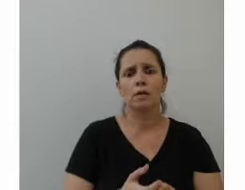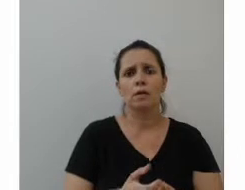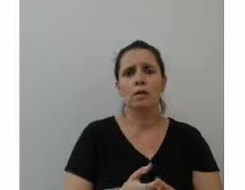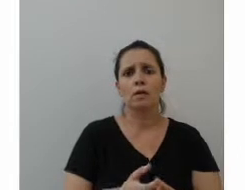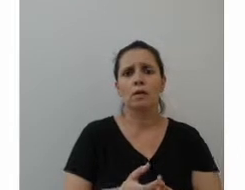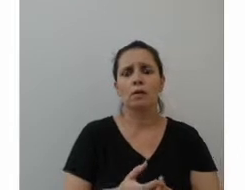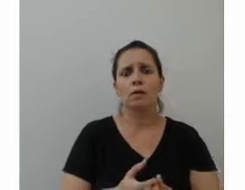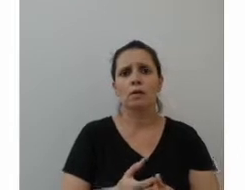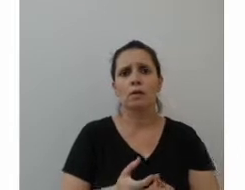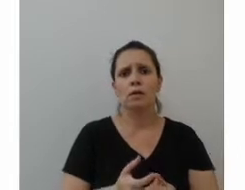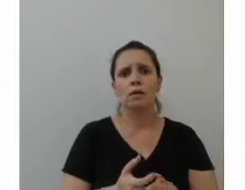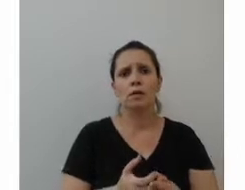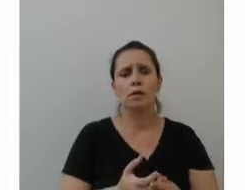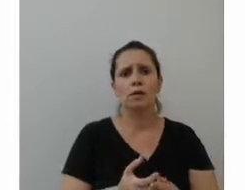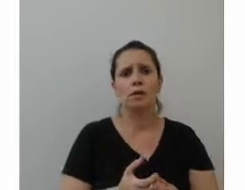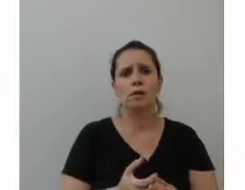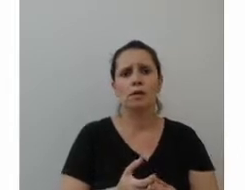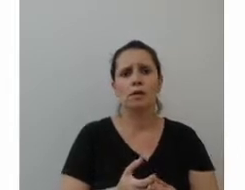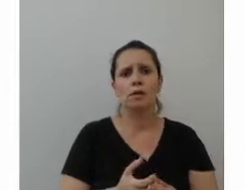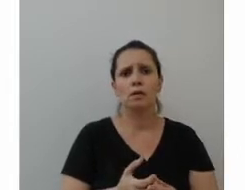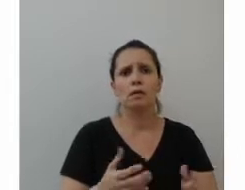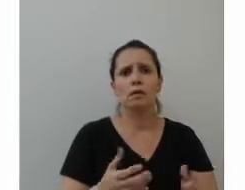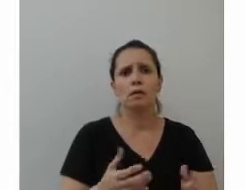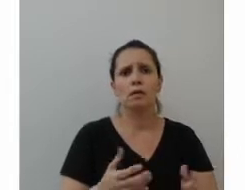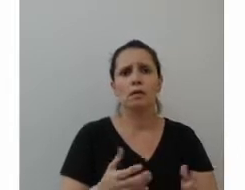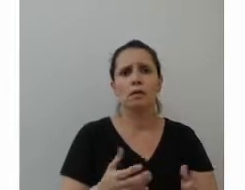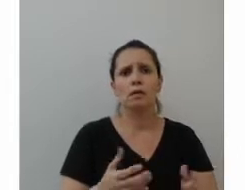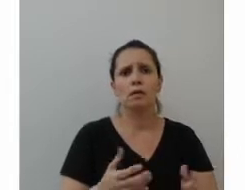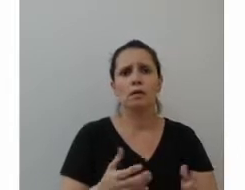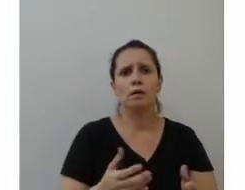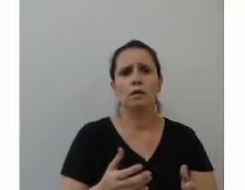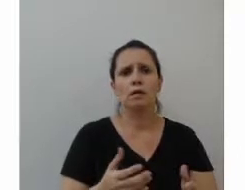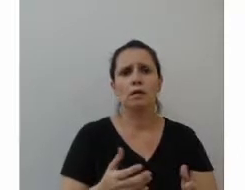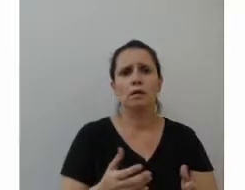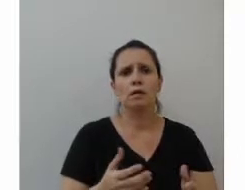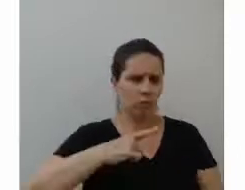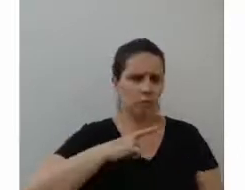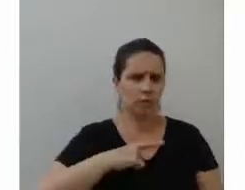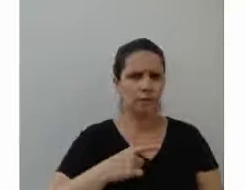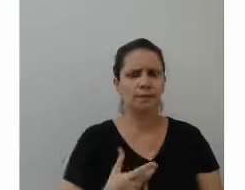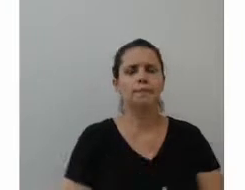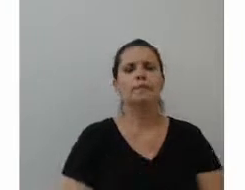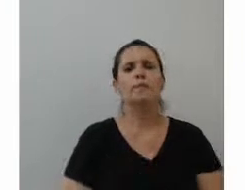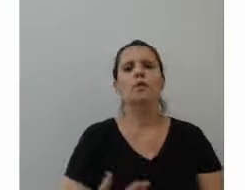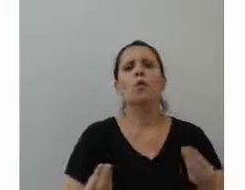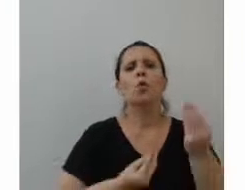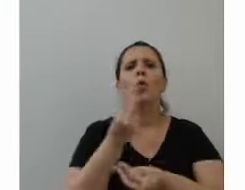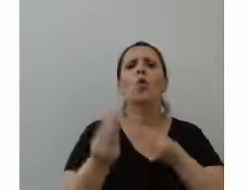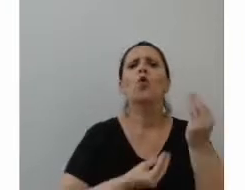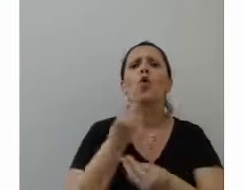Ah, é? Tem problema não. Então, já está ouvindo. Tem isso não. Opa! Como é que é isso aqui?